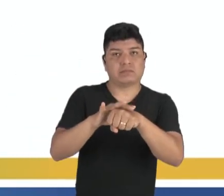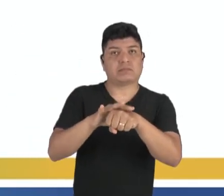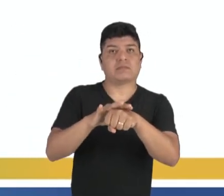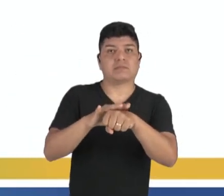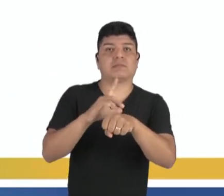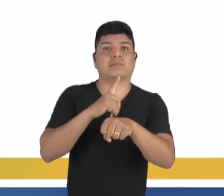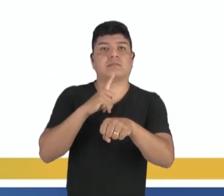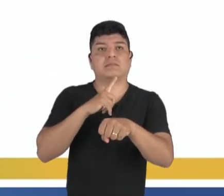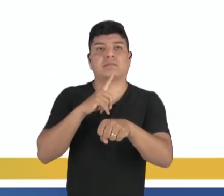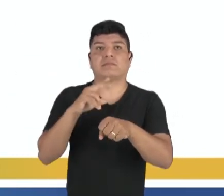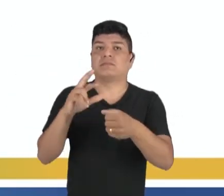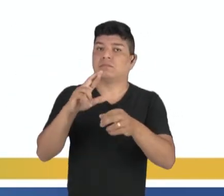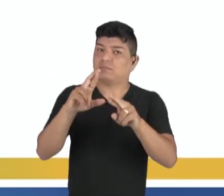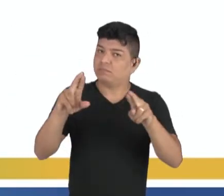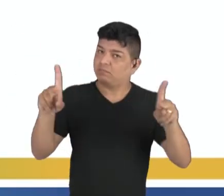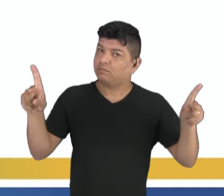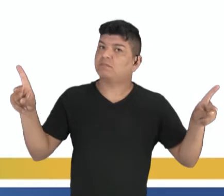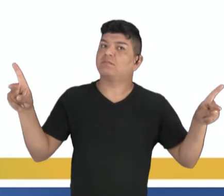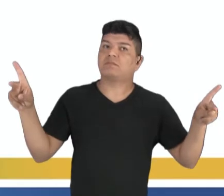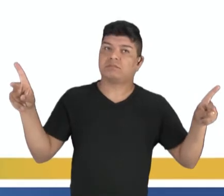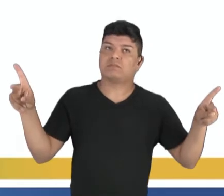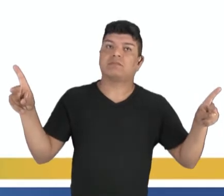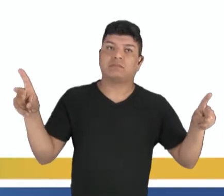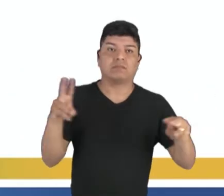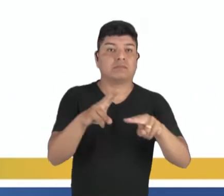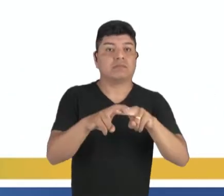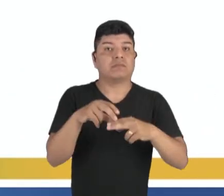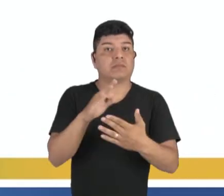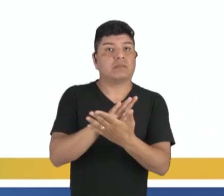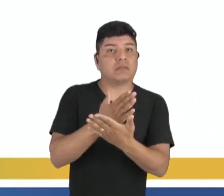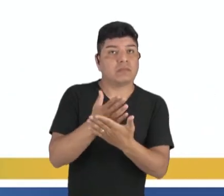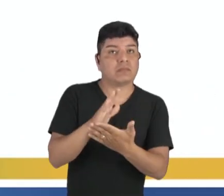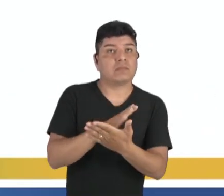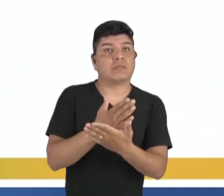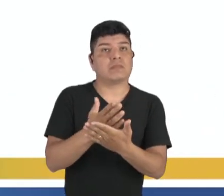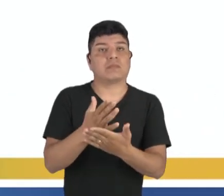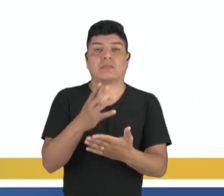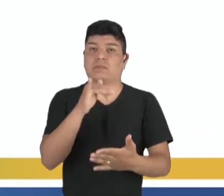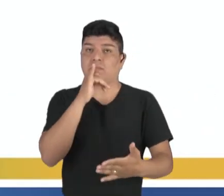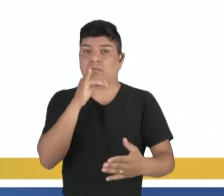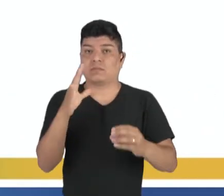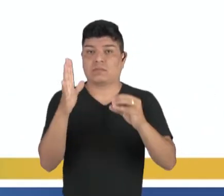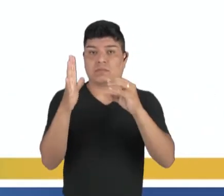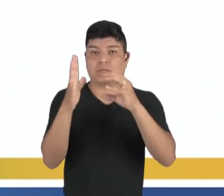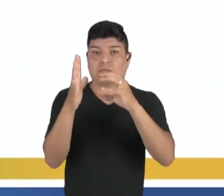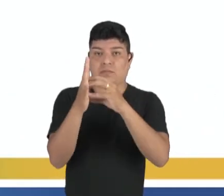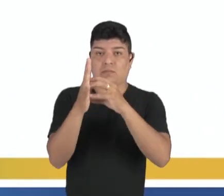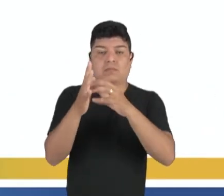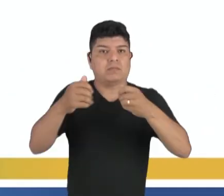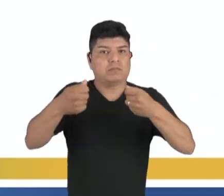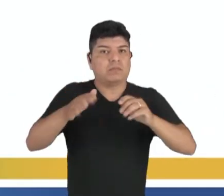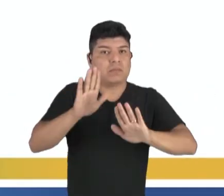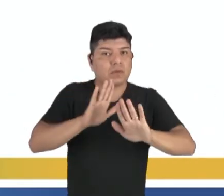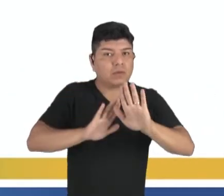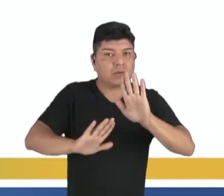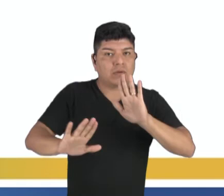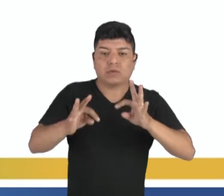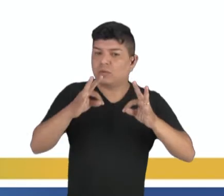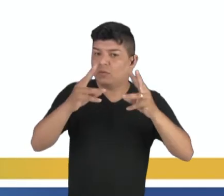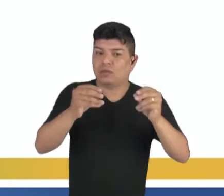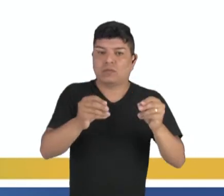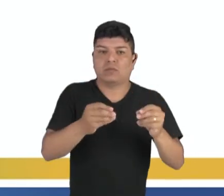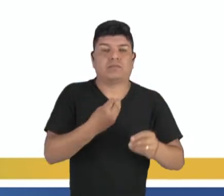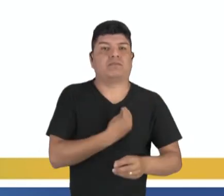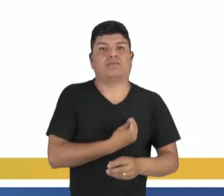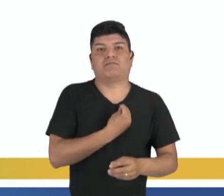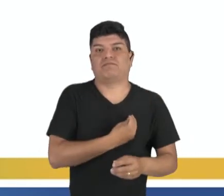doenças, ele tem um formato diferente. E algumas, como é o caso da AIDS, você precisa ter um tratamento por toda a sua vida.